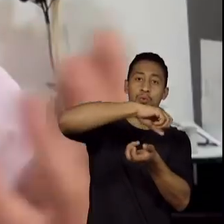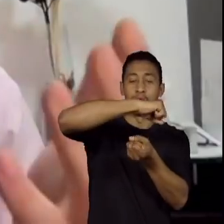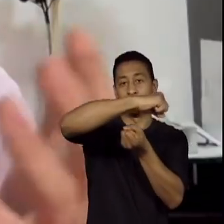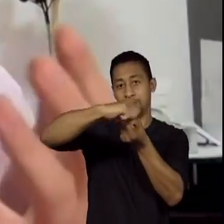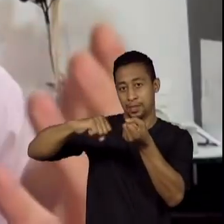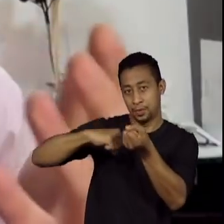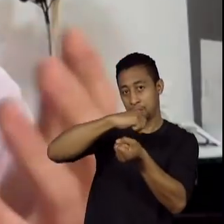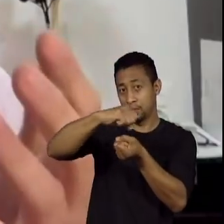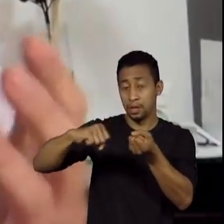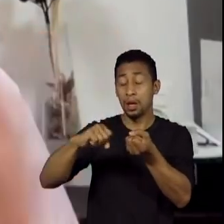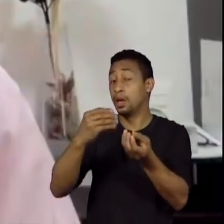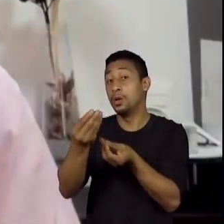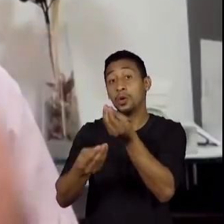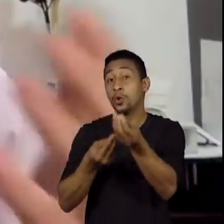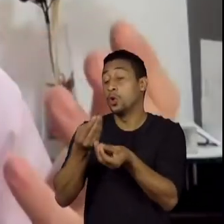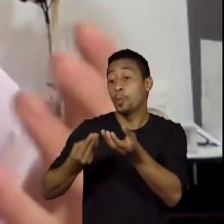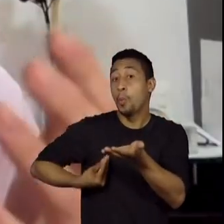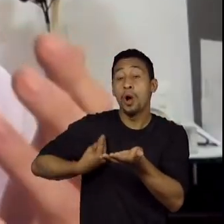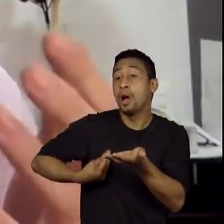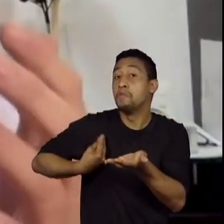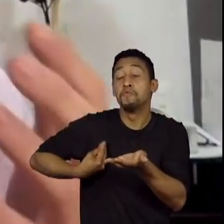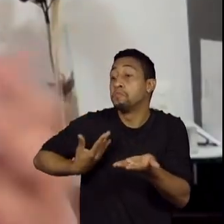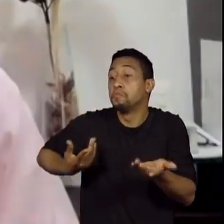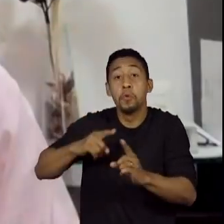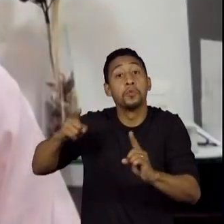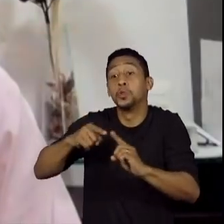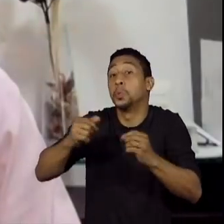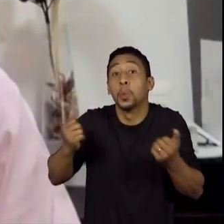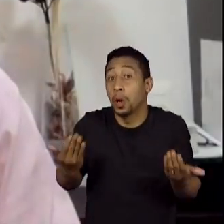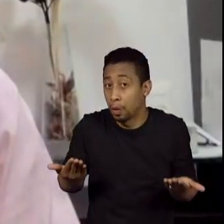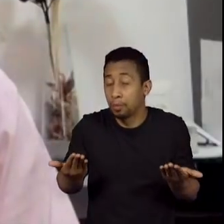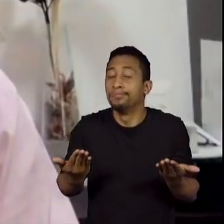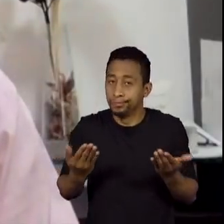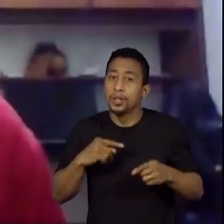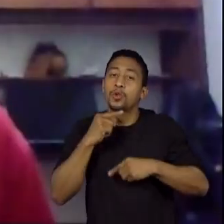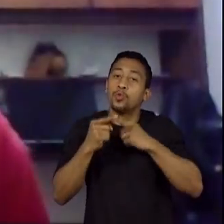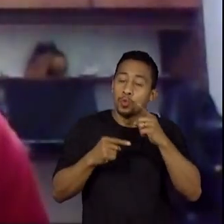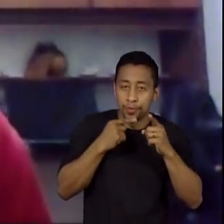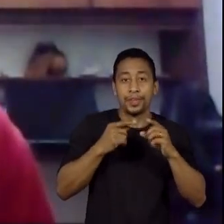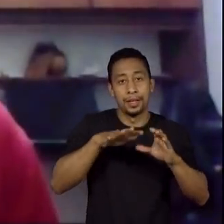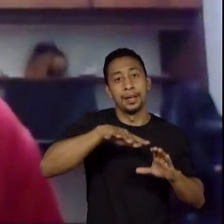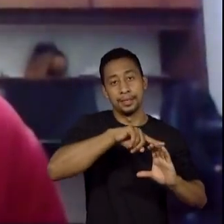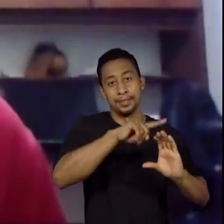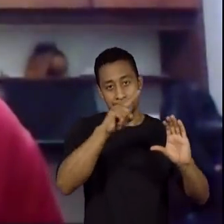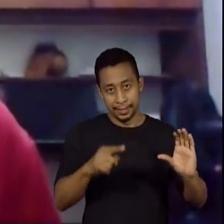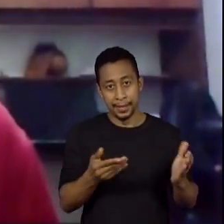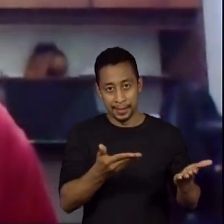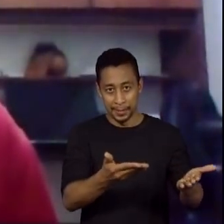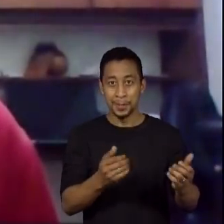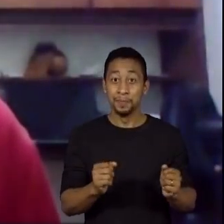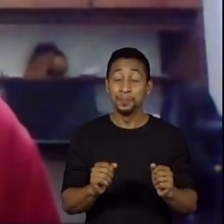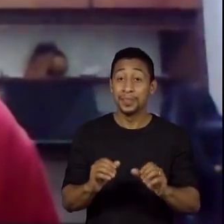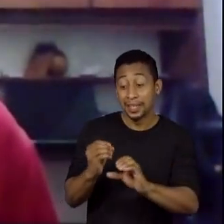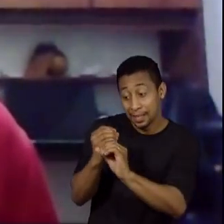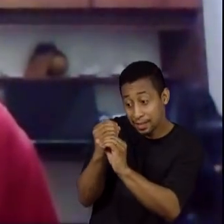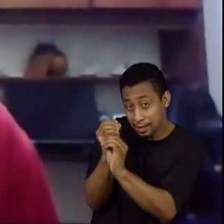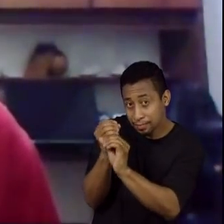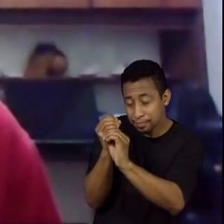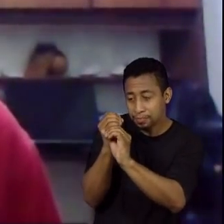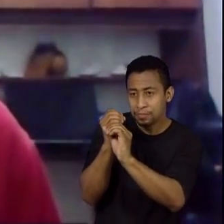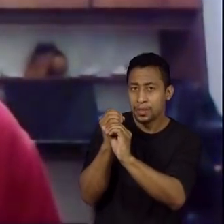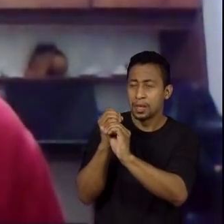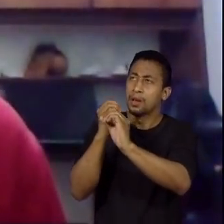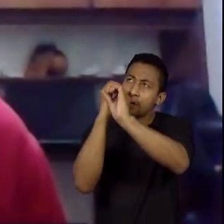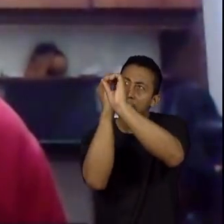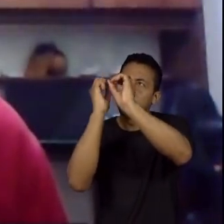é a ciência que se pergunta o que é a vida num contexto cósmico. O maior laboratório da astrobiologia está dentro da